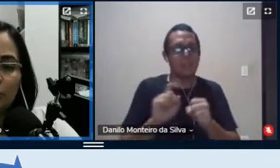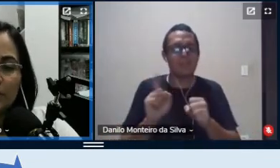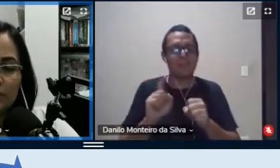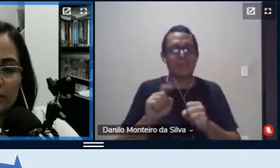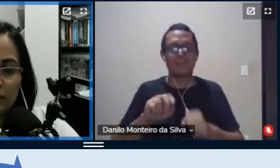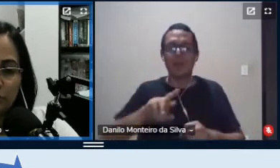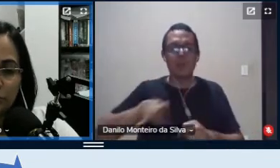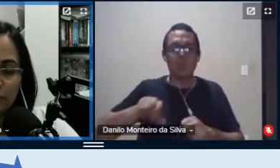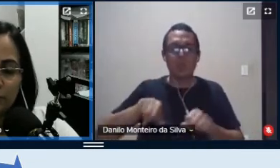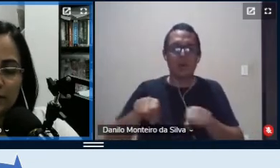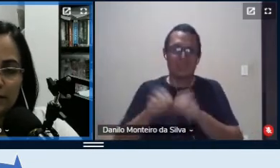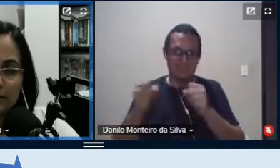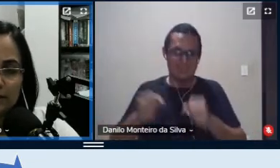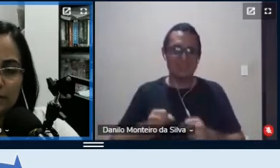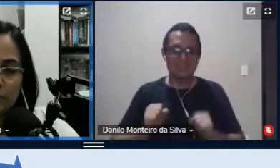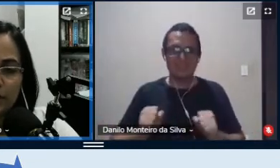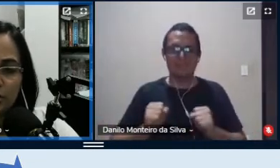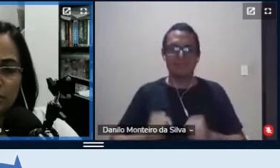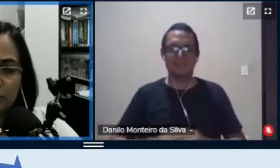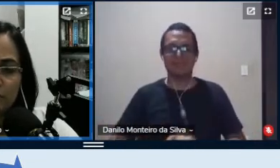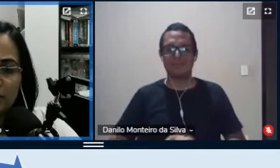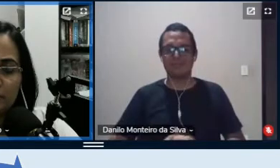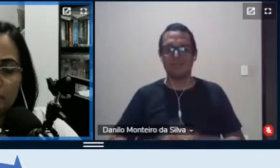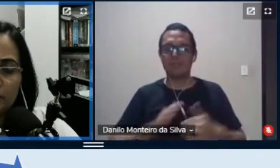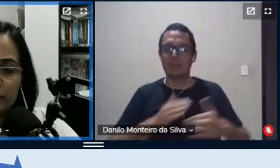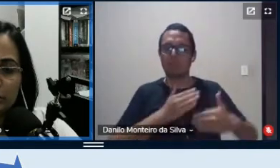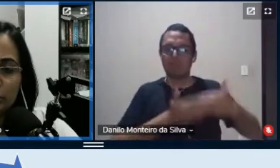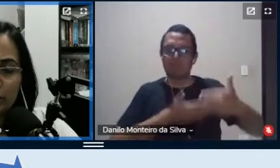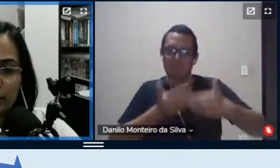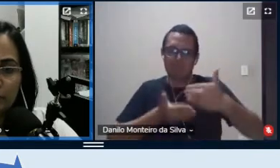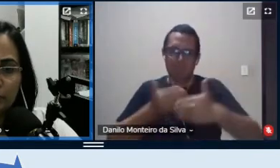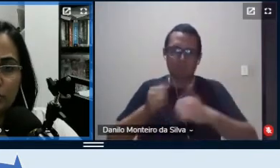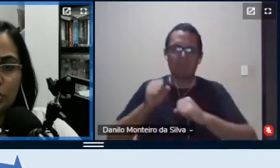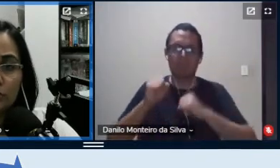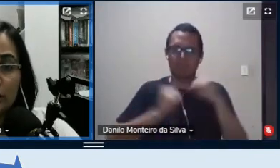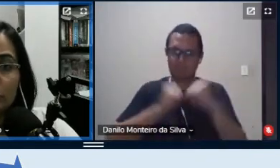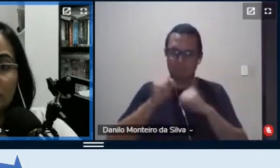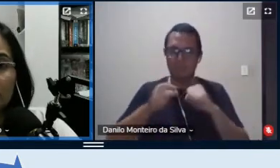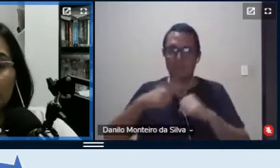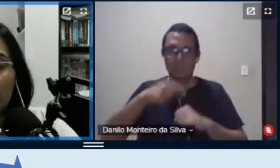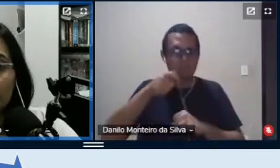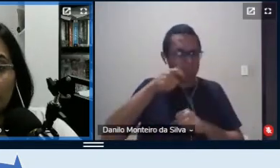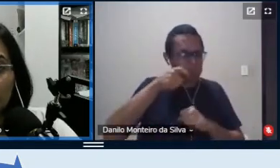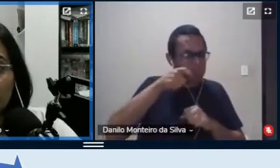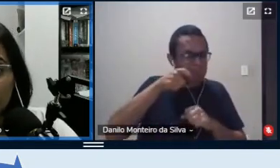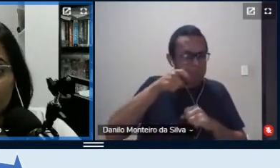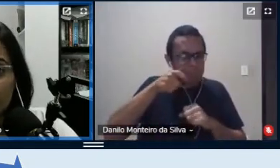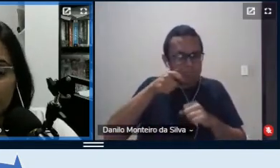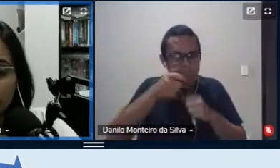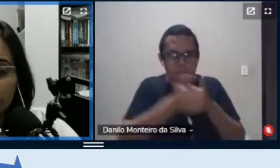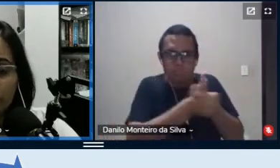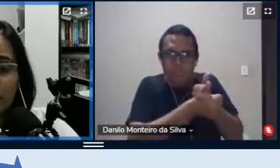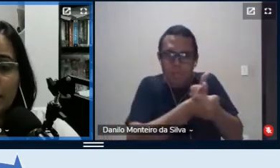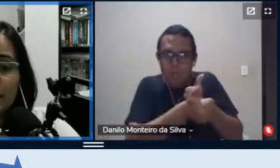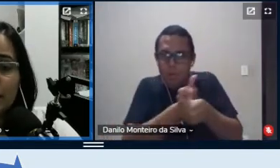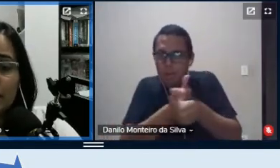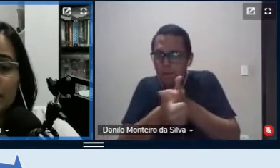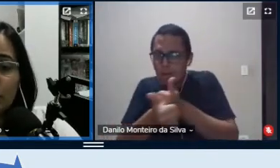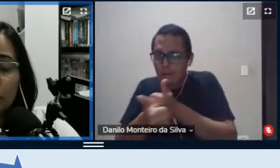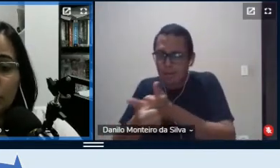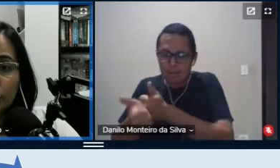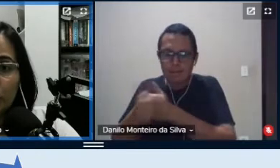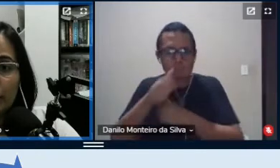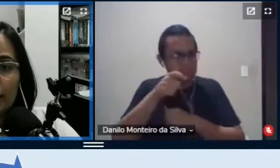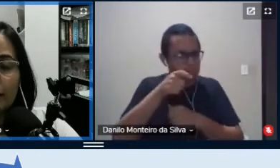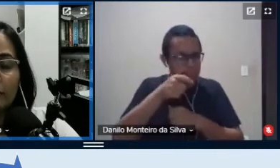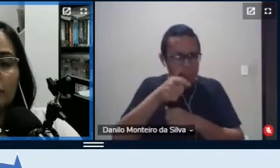Durante todo o processo de fabricação, a gente vai monitorar, então a gente vai observar o nosso processo